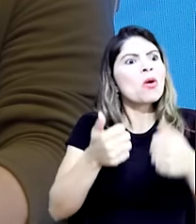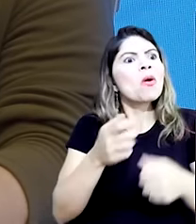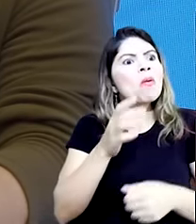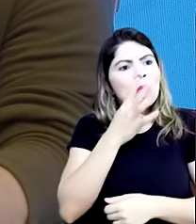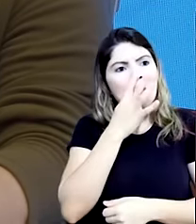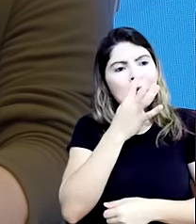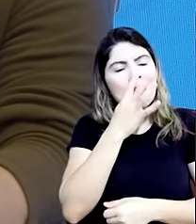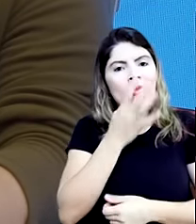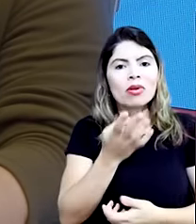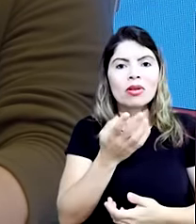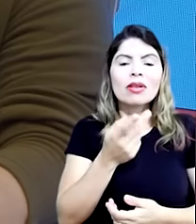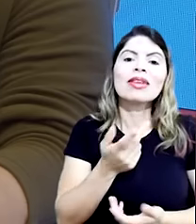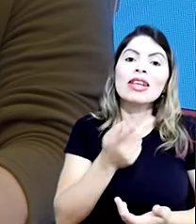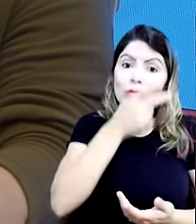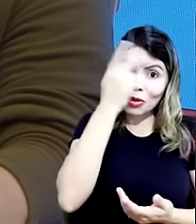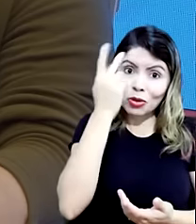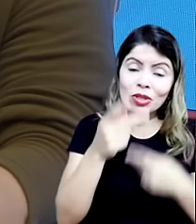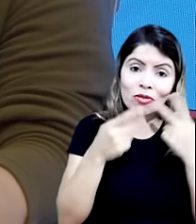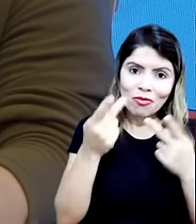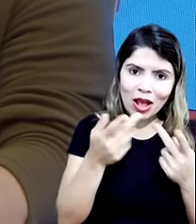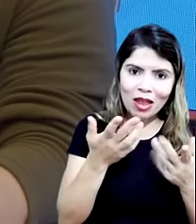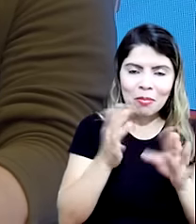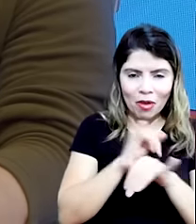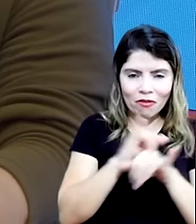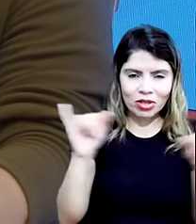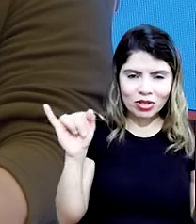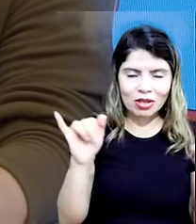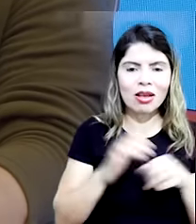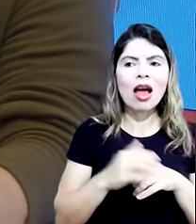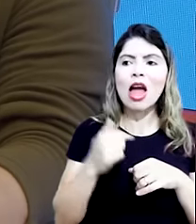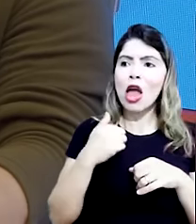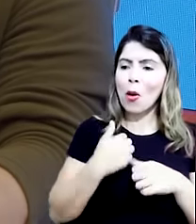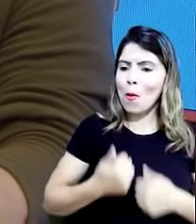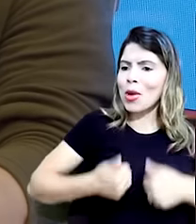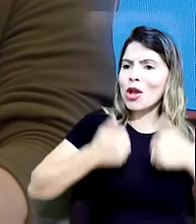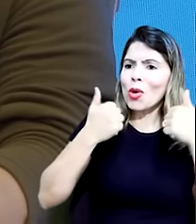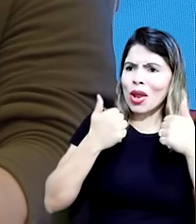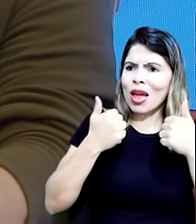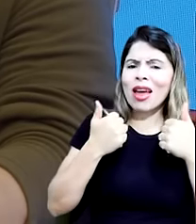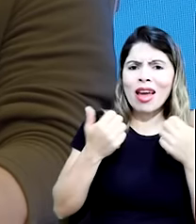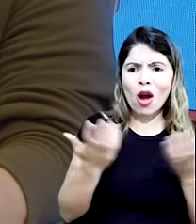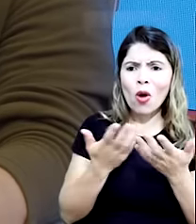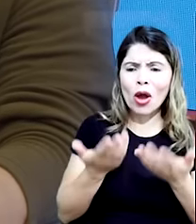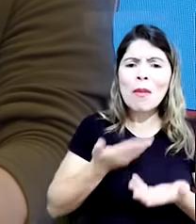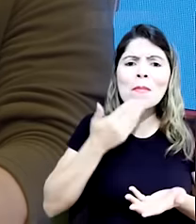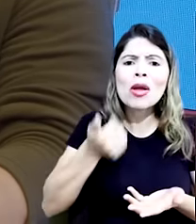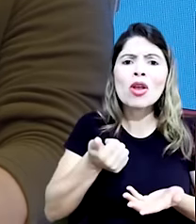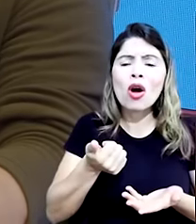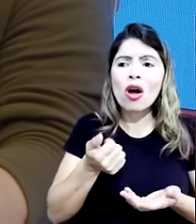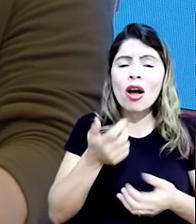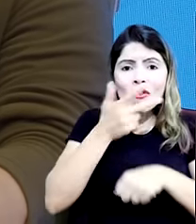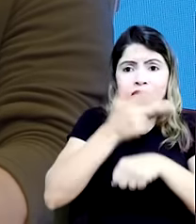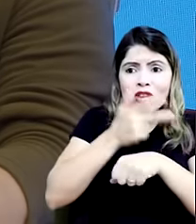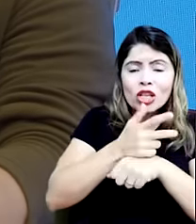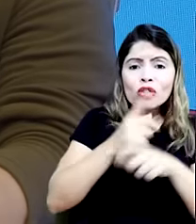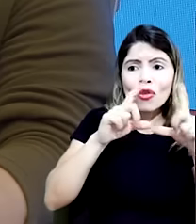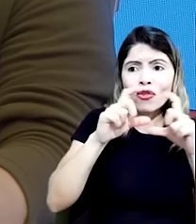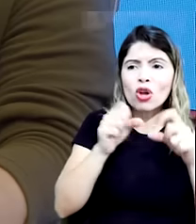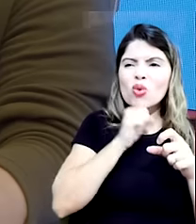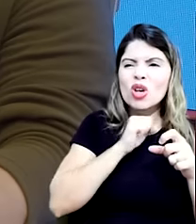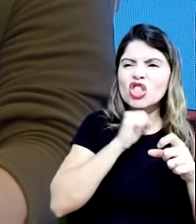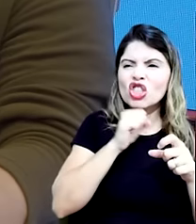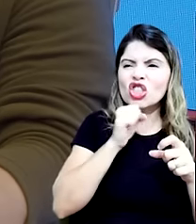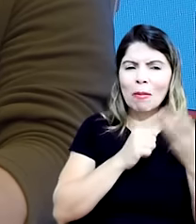assim ai que aí ti eu melhori eu tiro os antigo Fi não deixa porque ali tá contando a sua história a sua evolução isso é